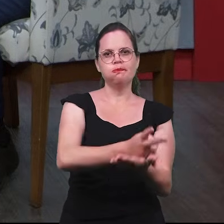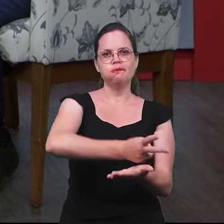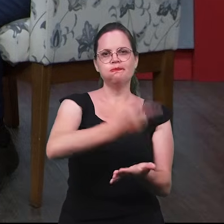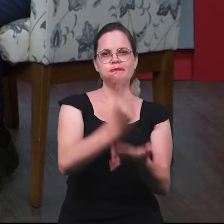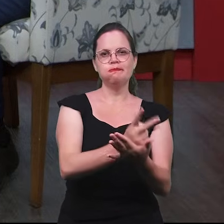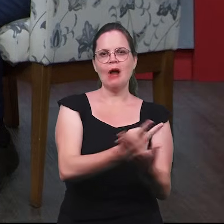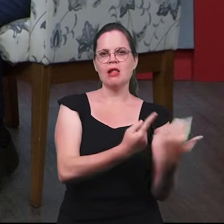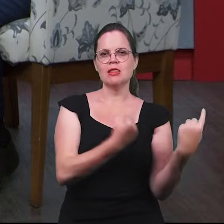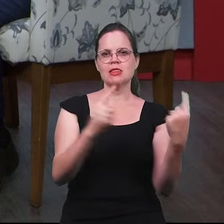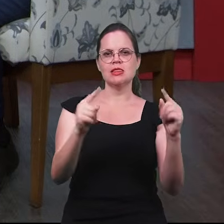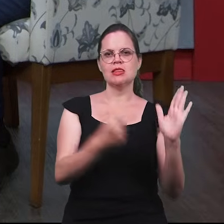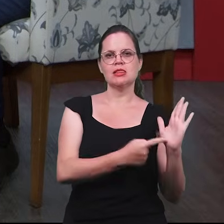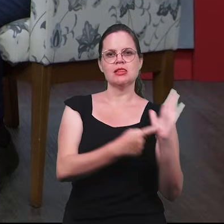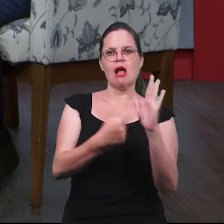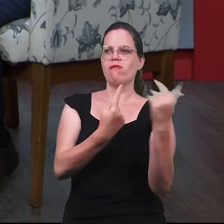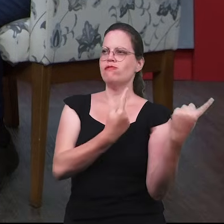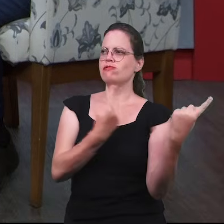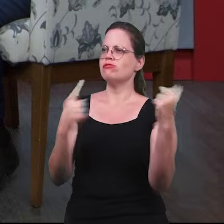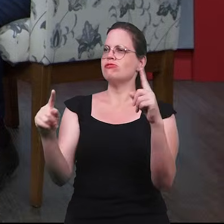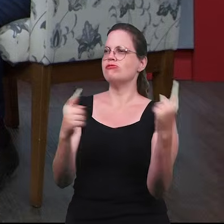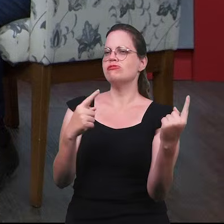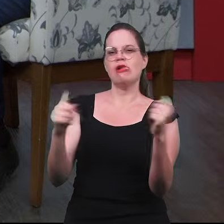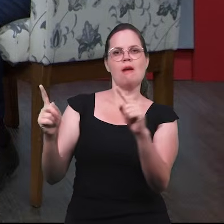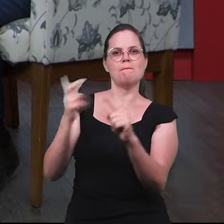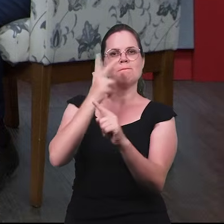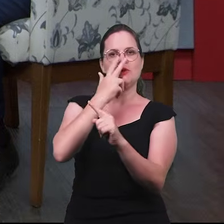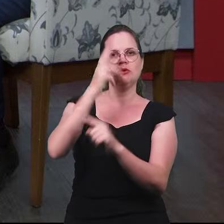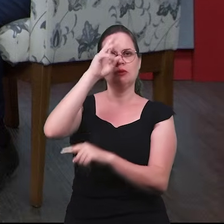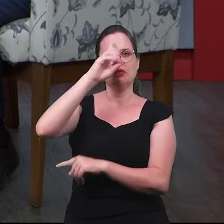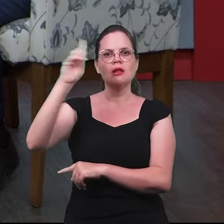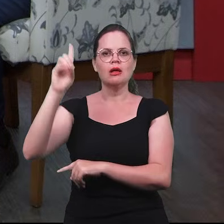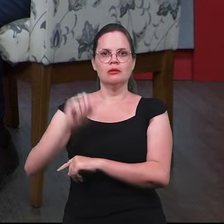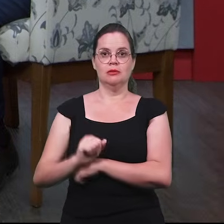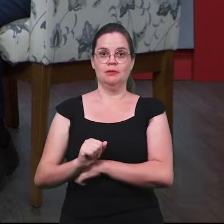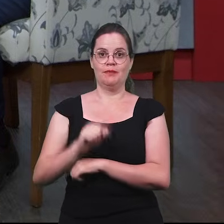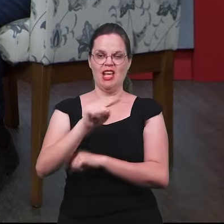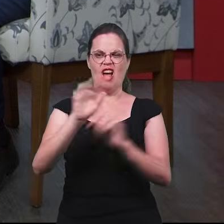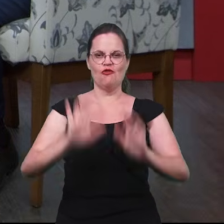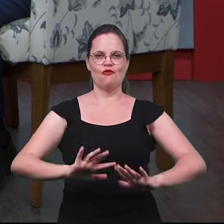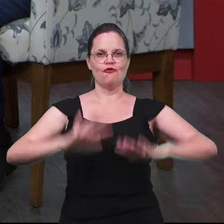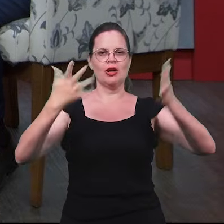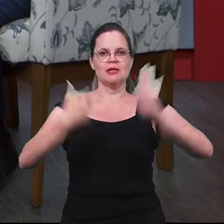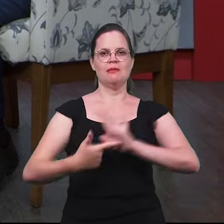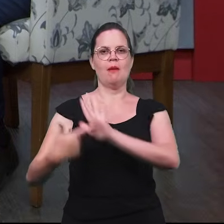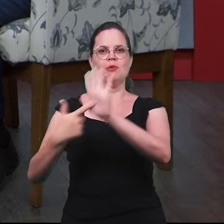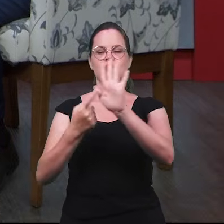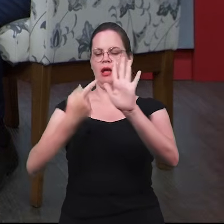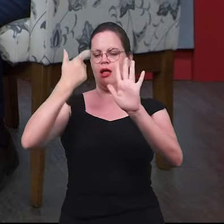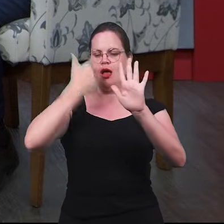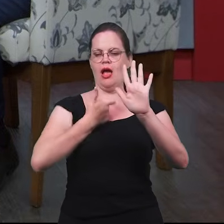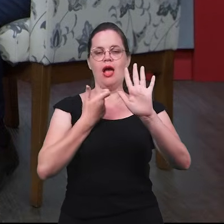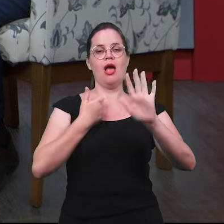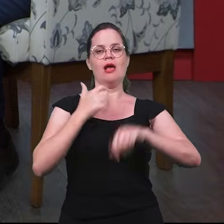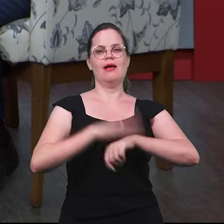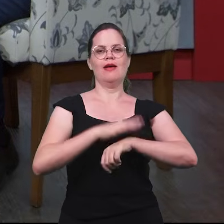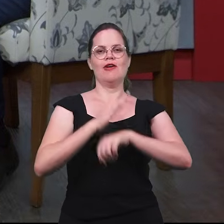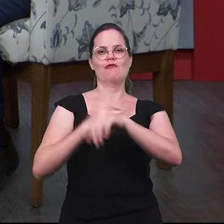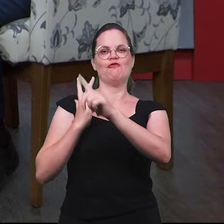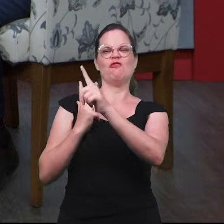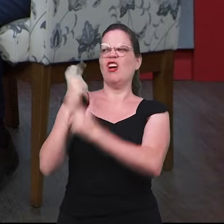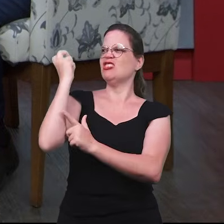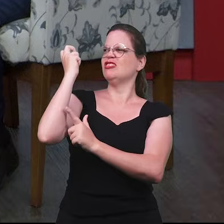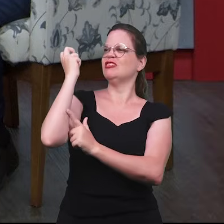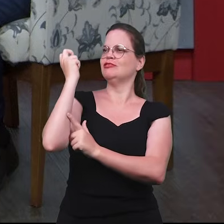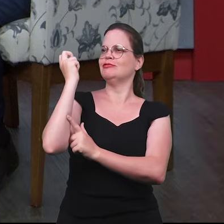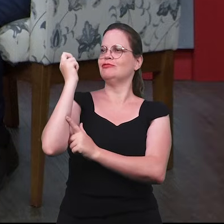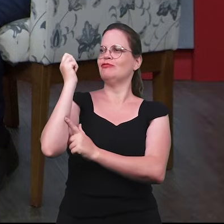esqueceram. E aquela festa era como se fosse para dizer, olha, nós vencemos o Deus de Israel.